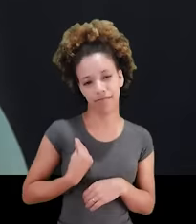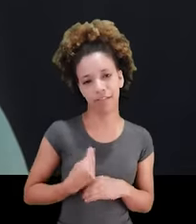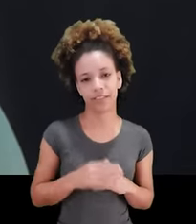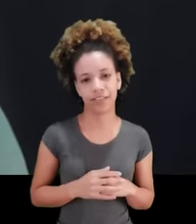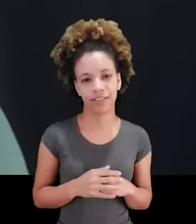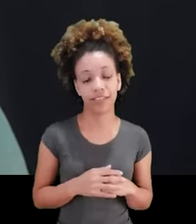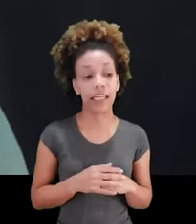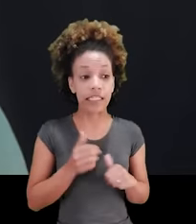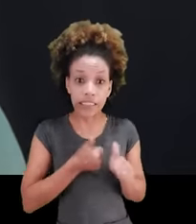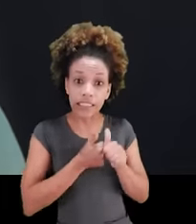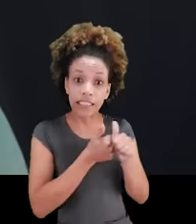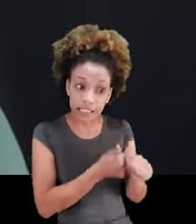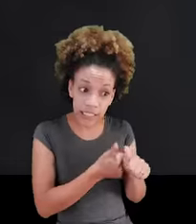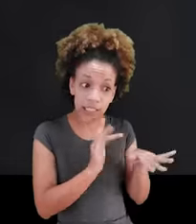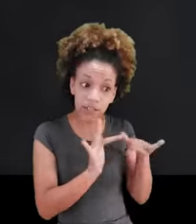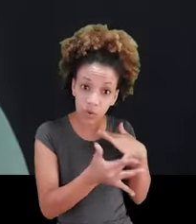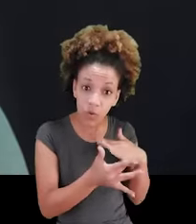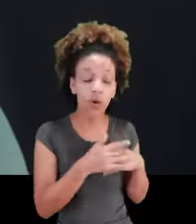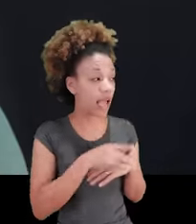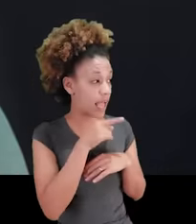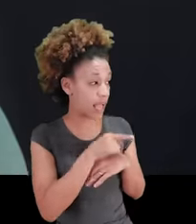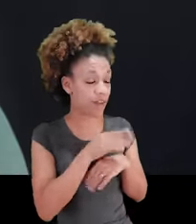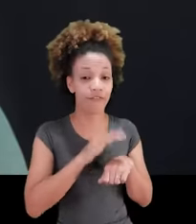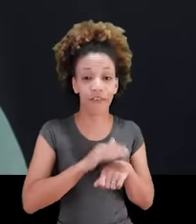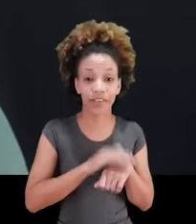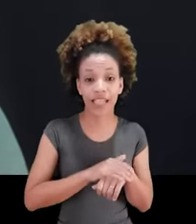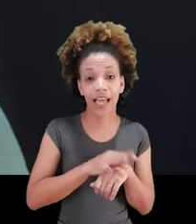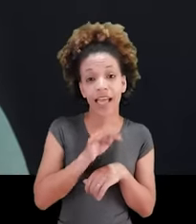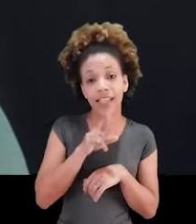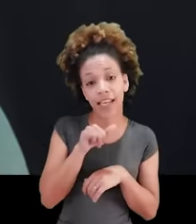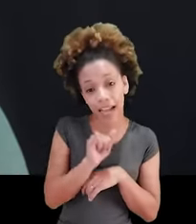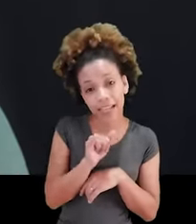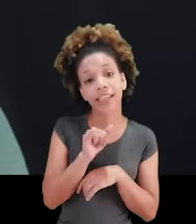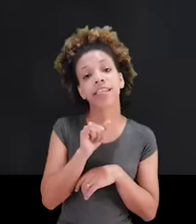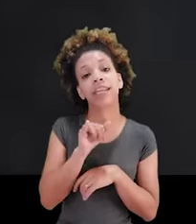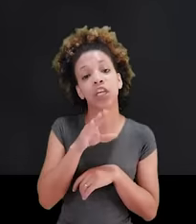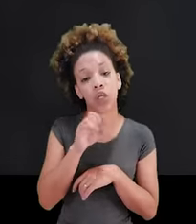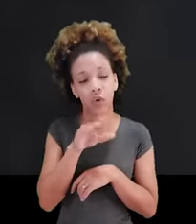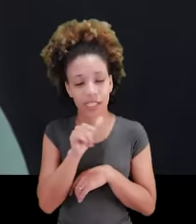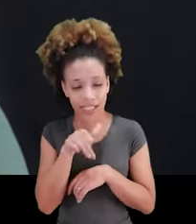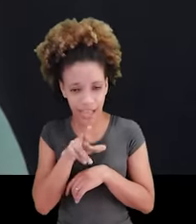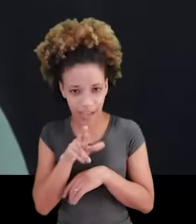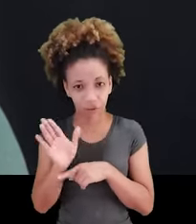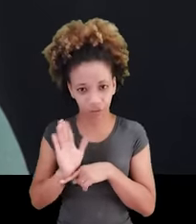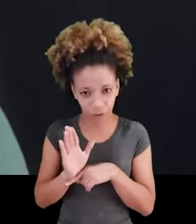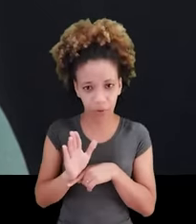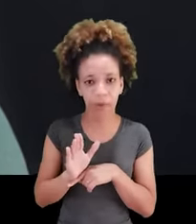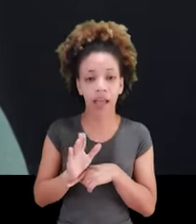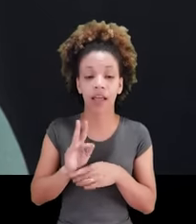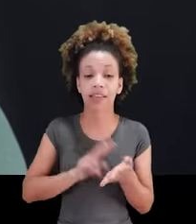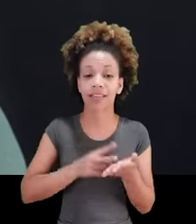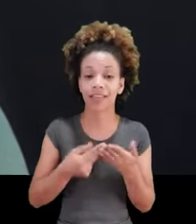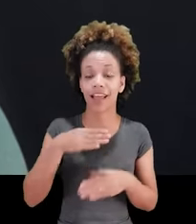Então sigam o Rui Unas, consumam o Rui Unas. Rui Unas que vai fazer o Trair e Coçar versão portuguesa. Entendeu? É um cara que